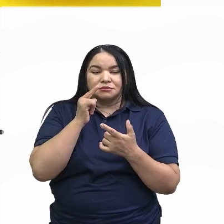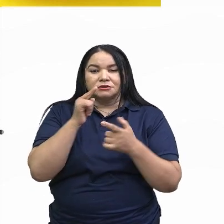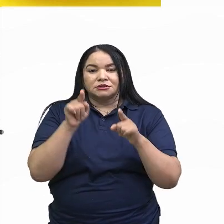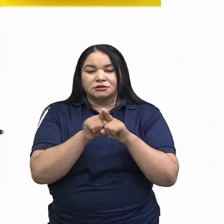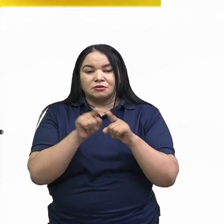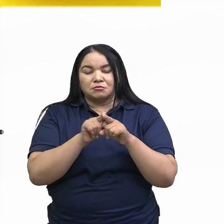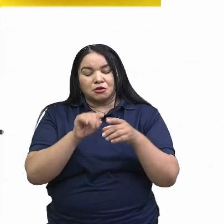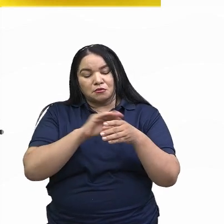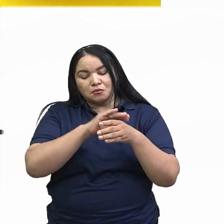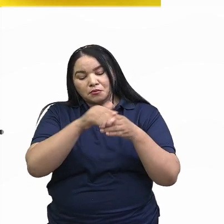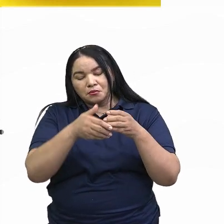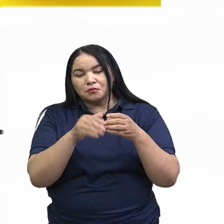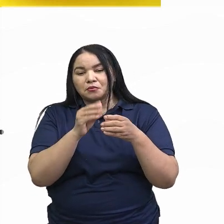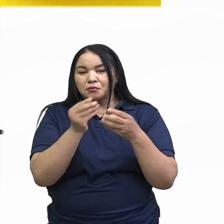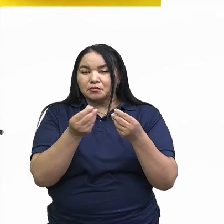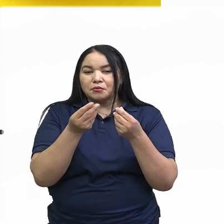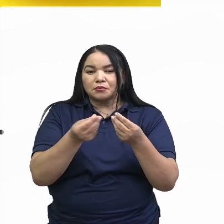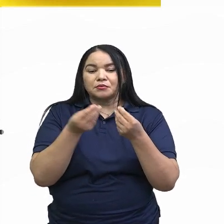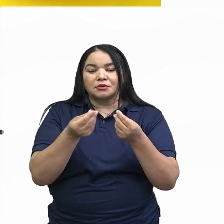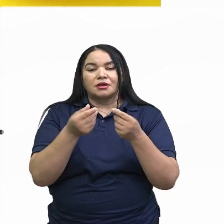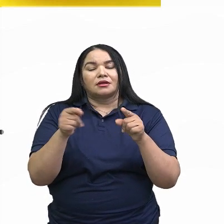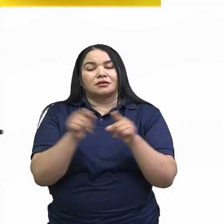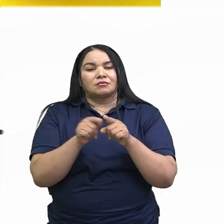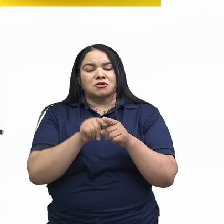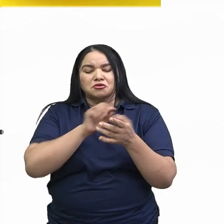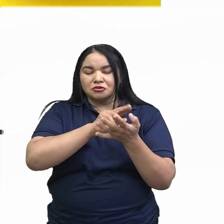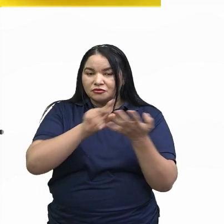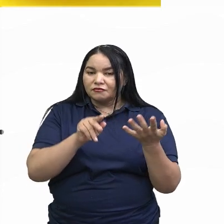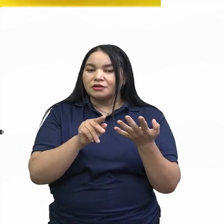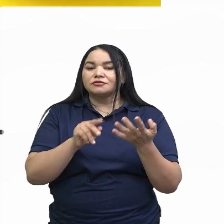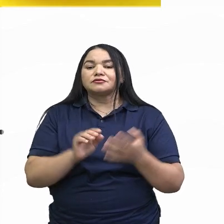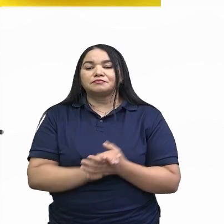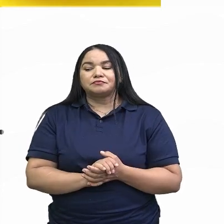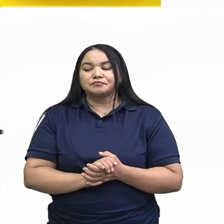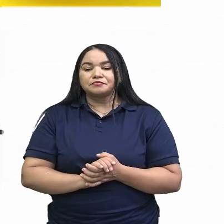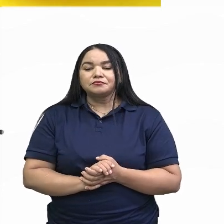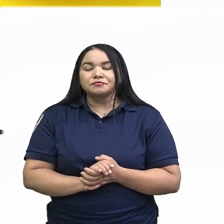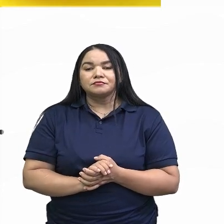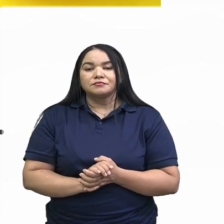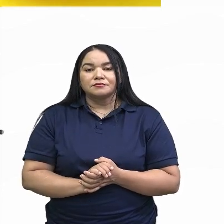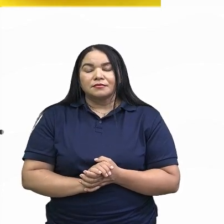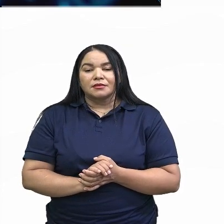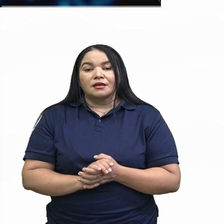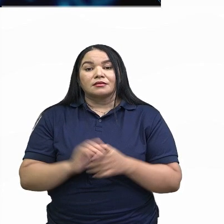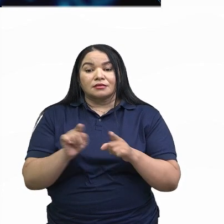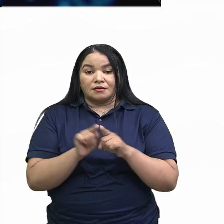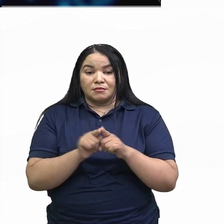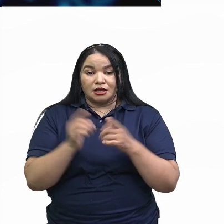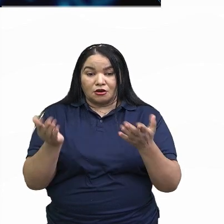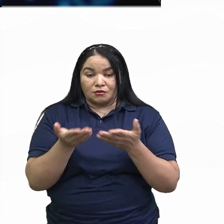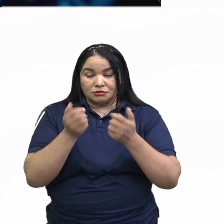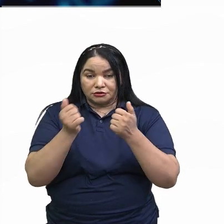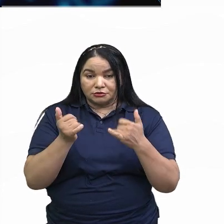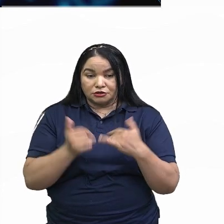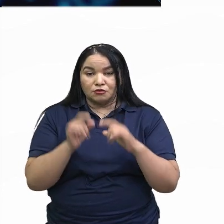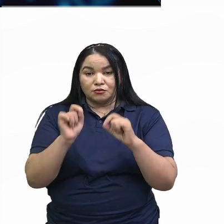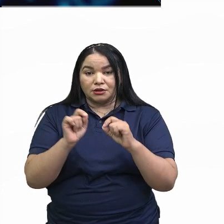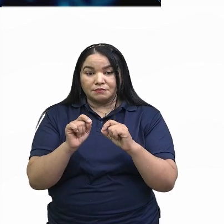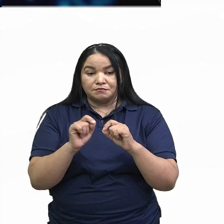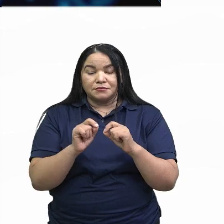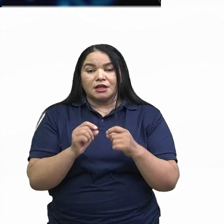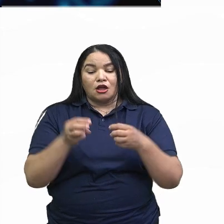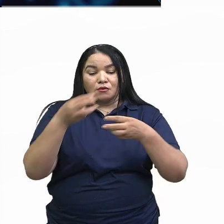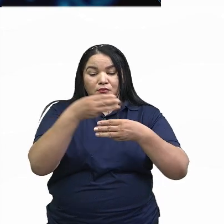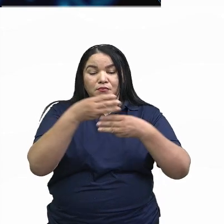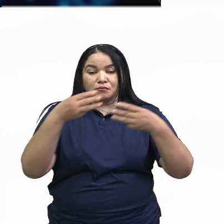né, na sua textura, entre outros fatores. E aí, né, a gente vai falar também para vocês sobre mutações genéticas,